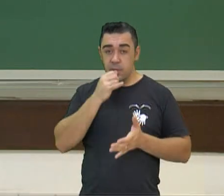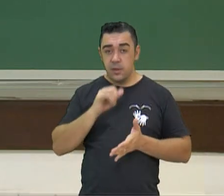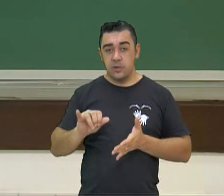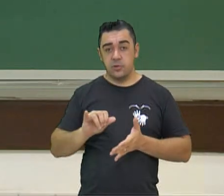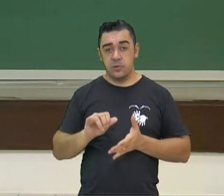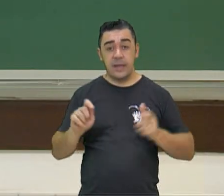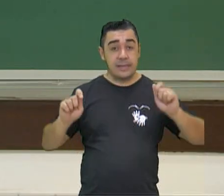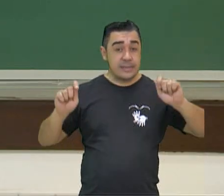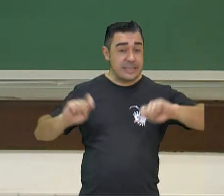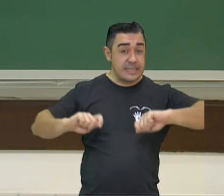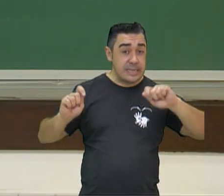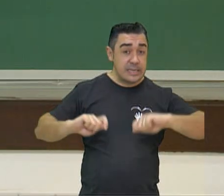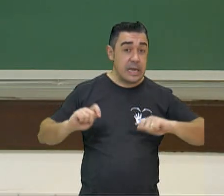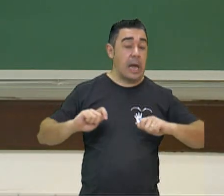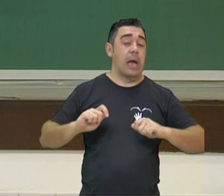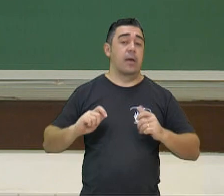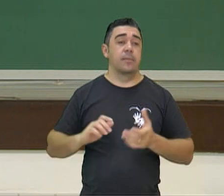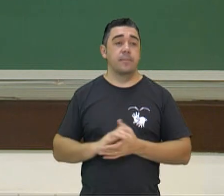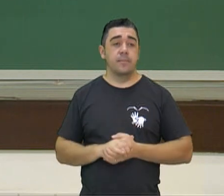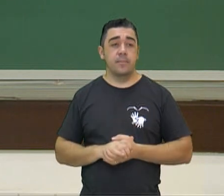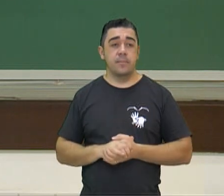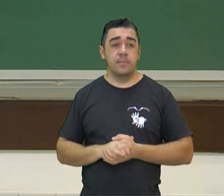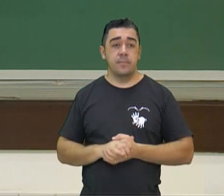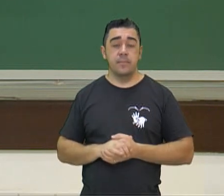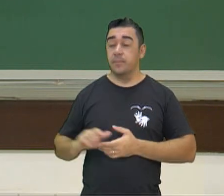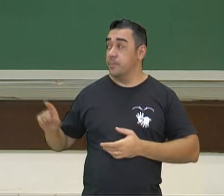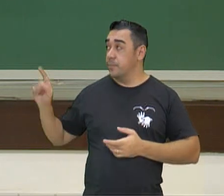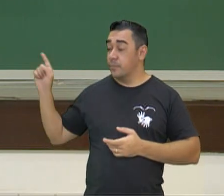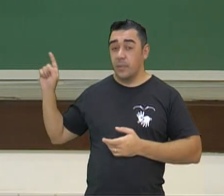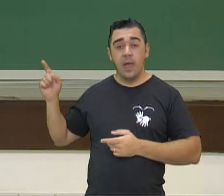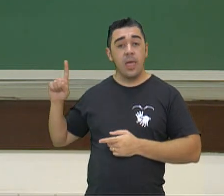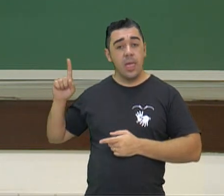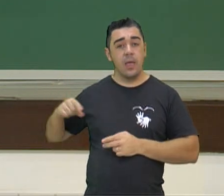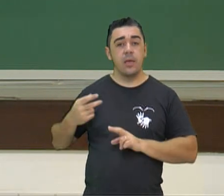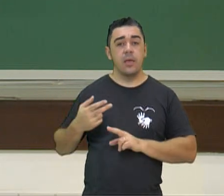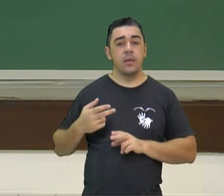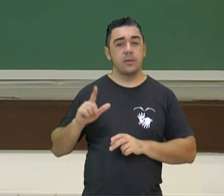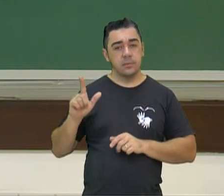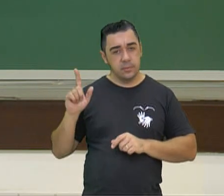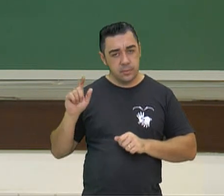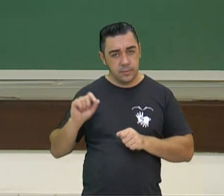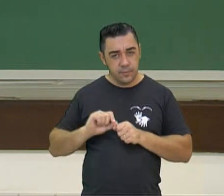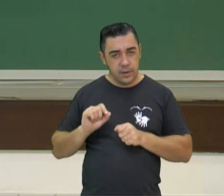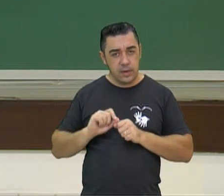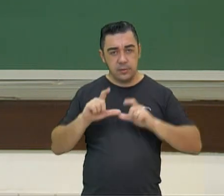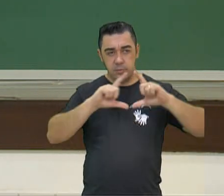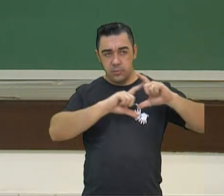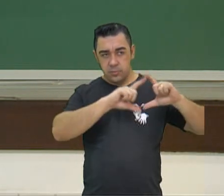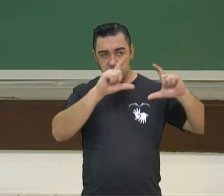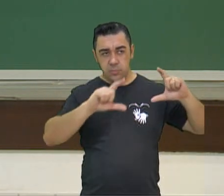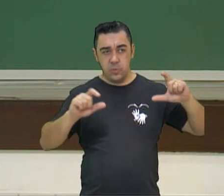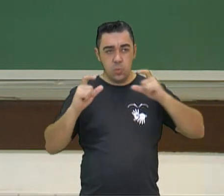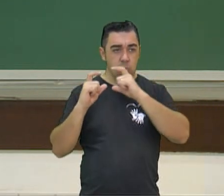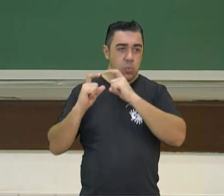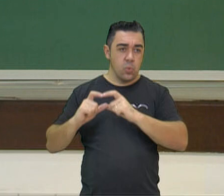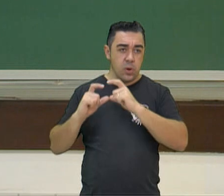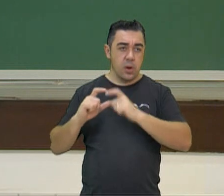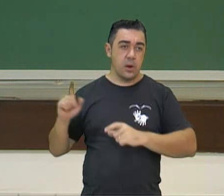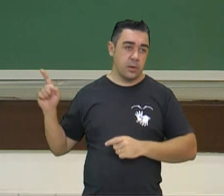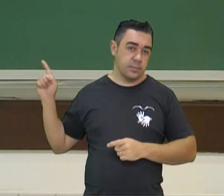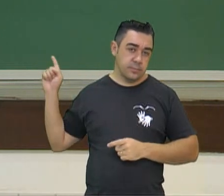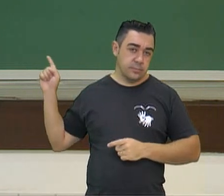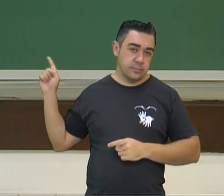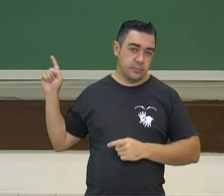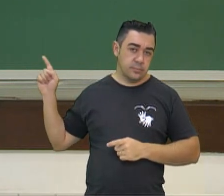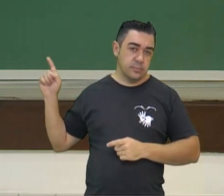Tem potencial. E esta é uma das usinas na região. Olha aqui, ó.